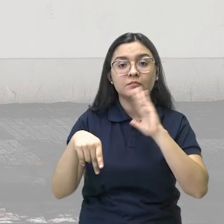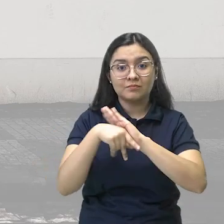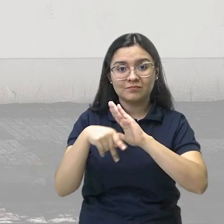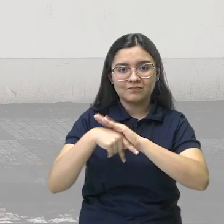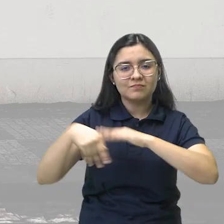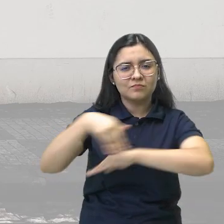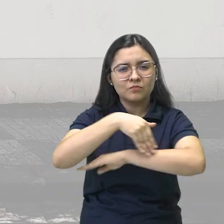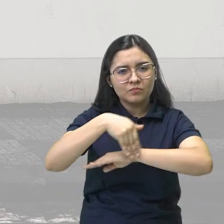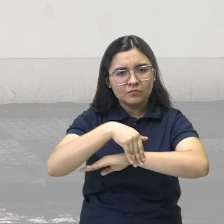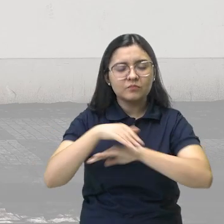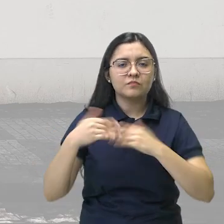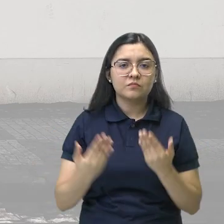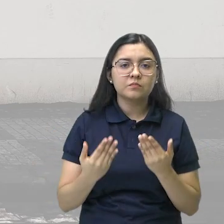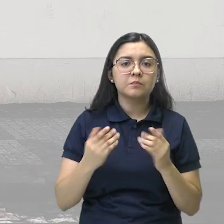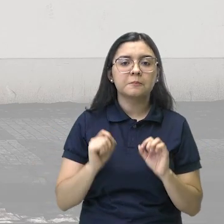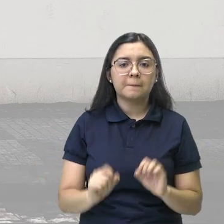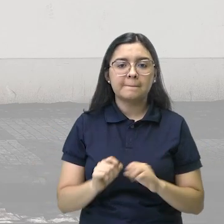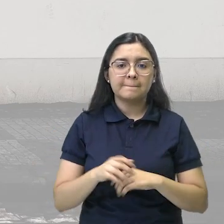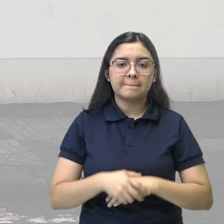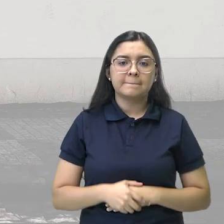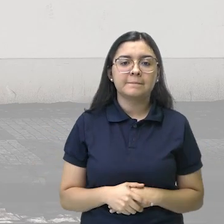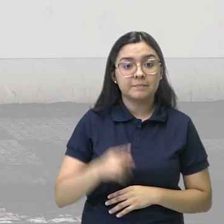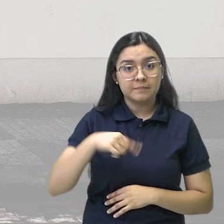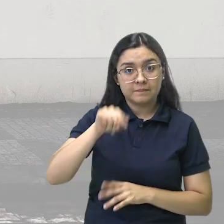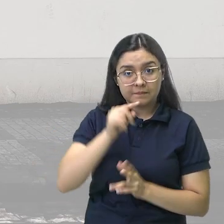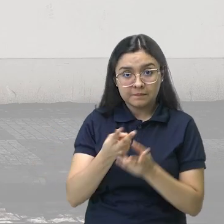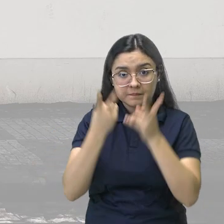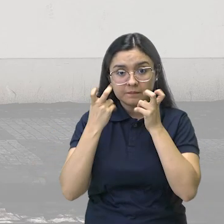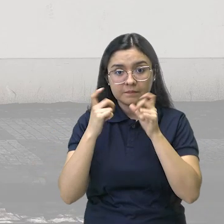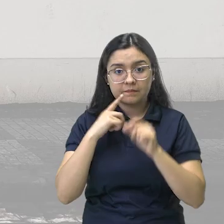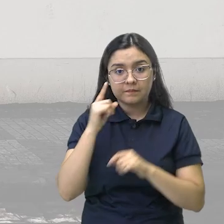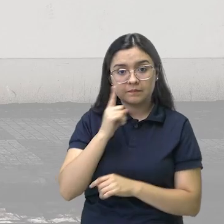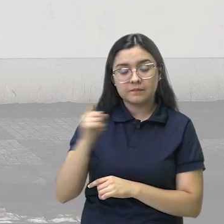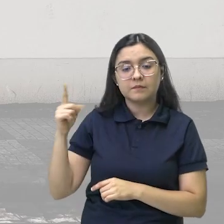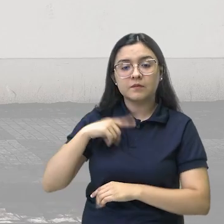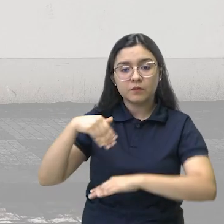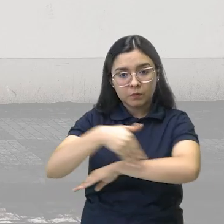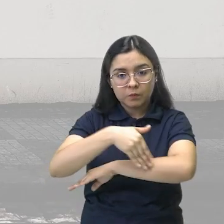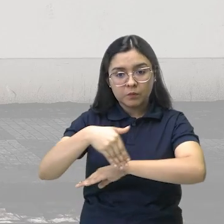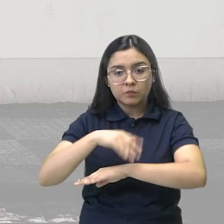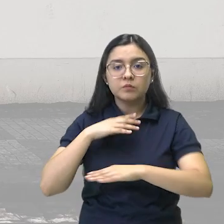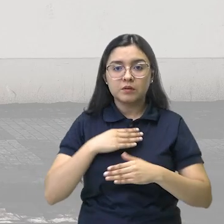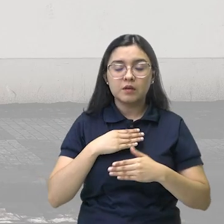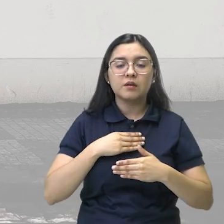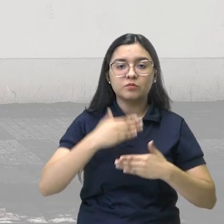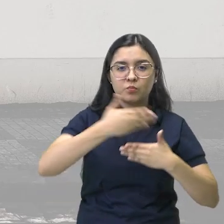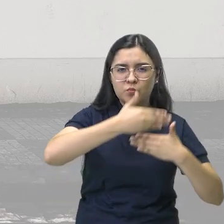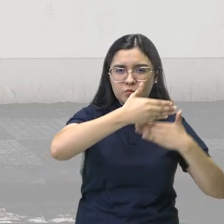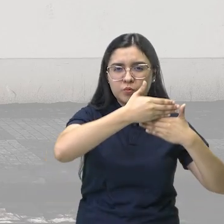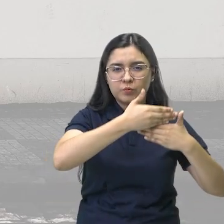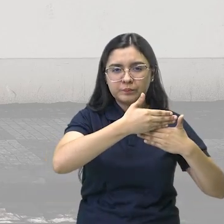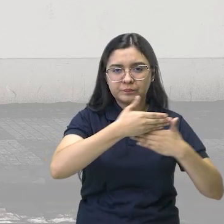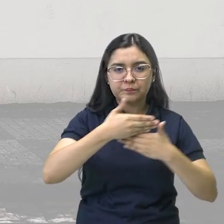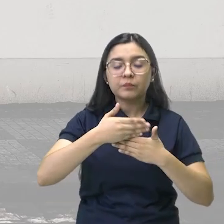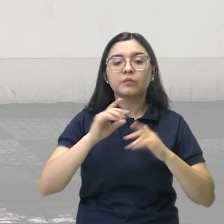projetos de rua. E, como vocês podem ver, nós estamos numa rua, no muro.